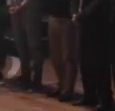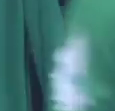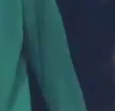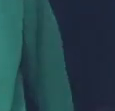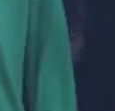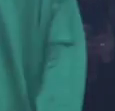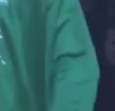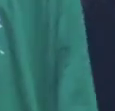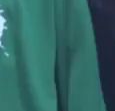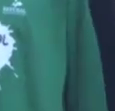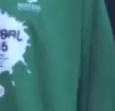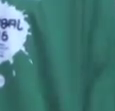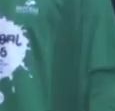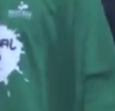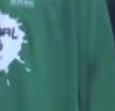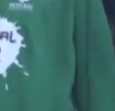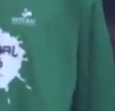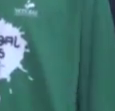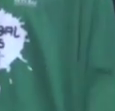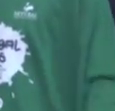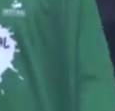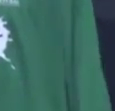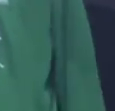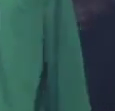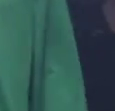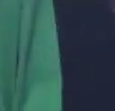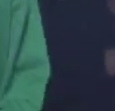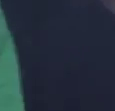Ténis em cadeira de rodas, João Sanona.